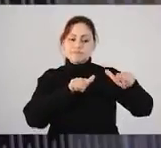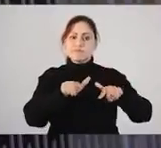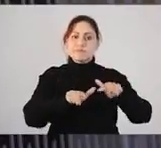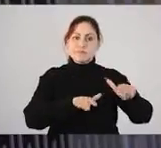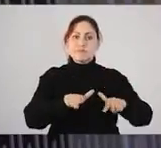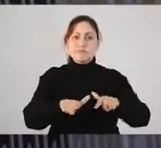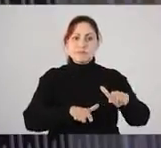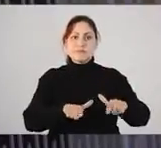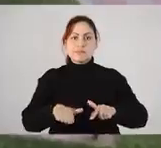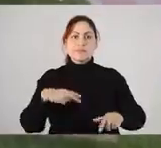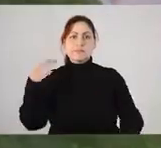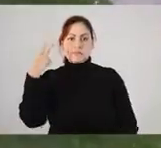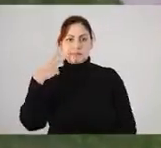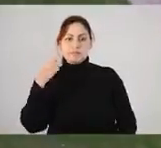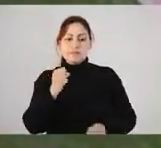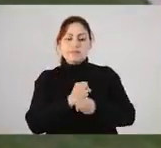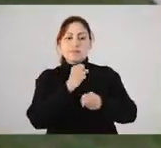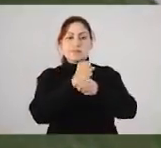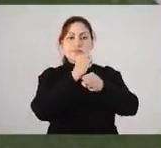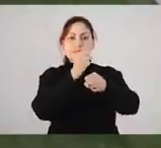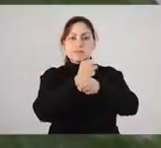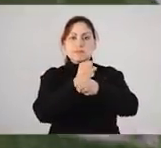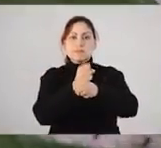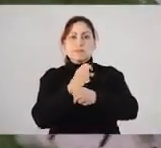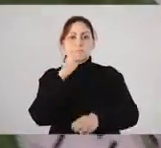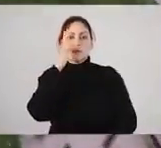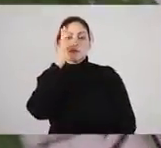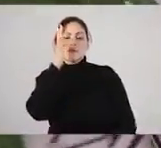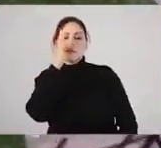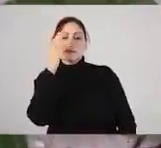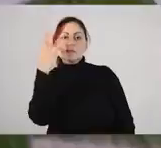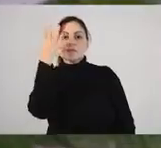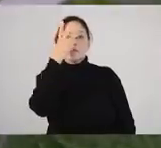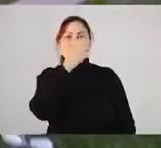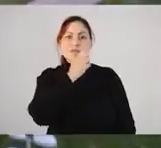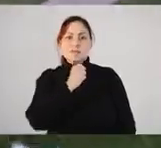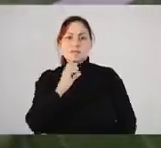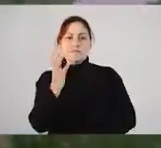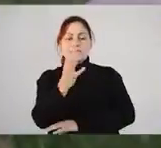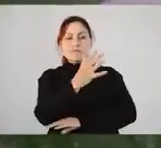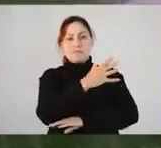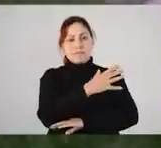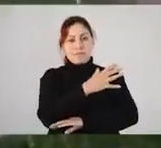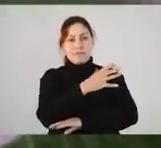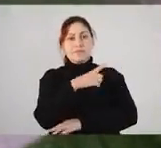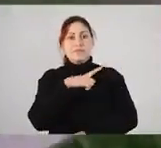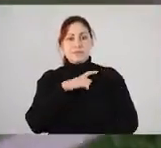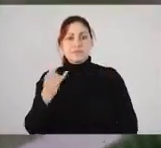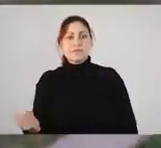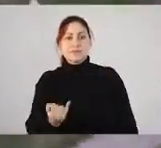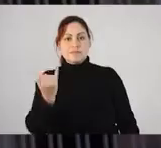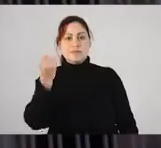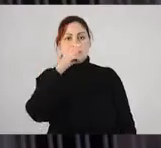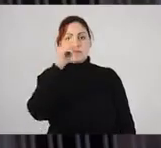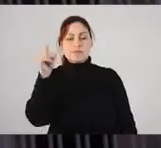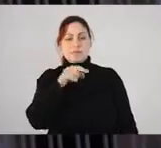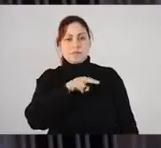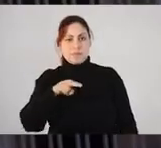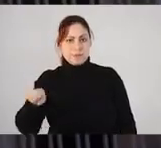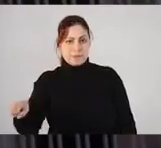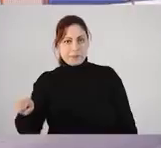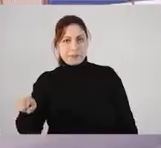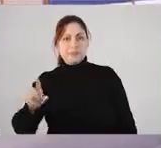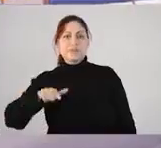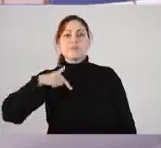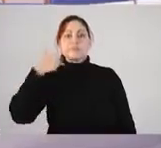e pude trabalhar como vereador para construir o Parque da Formosa, esse belíssimo parque tão importante para a zona norte da